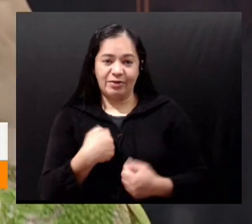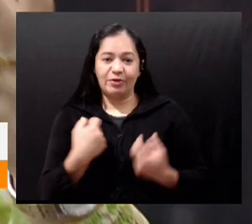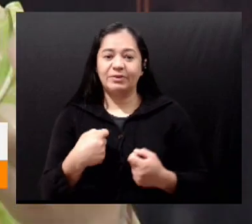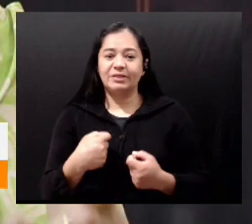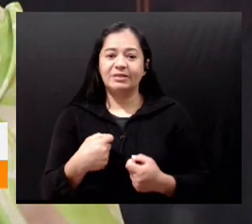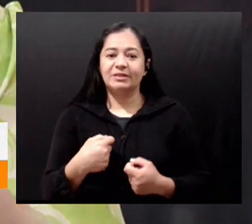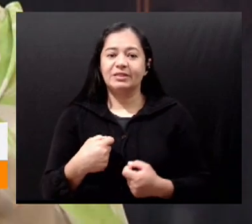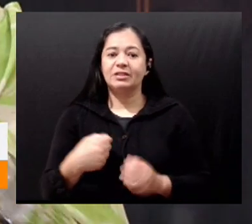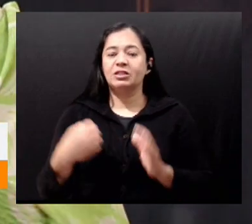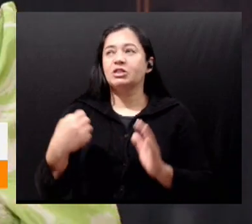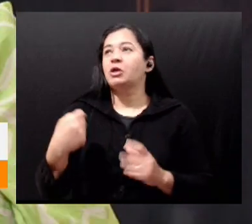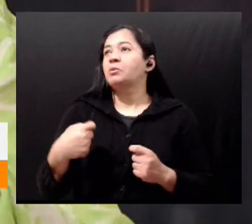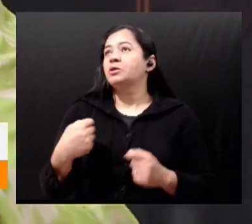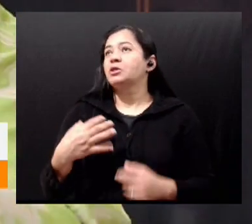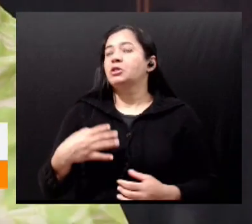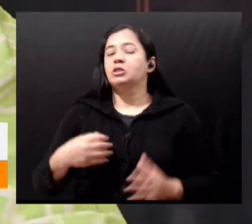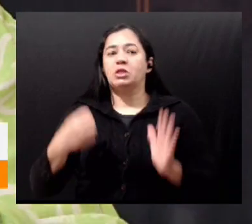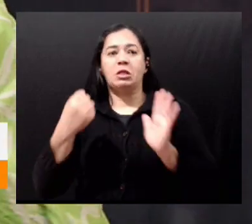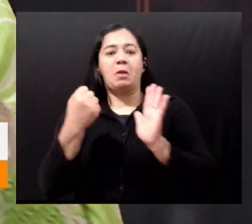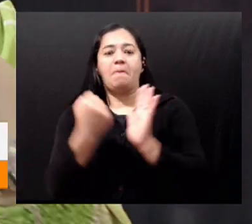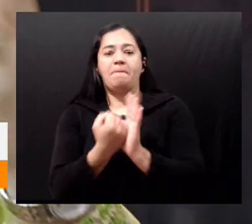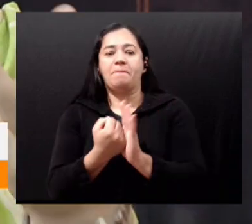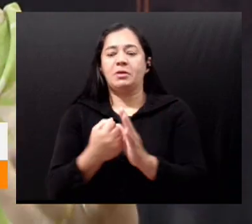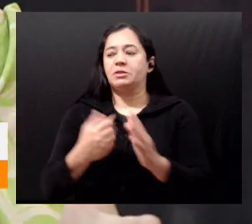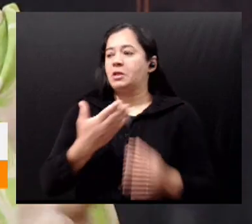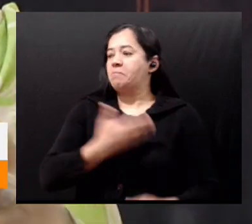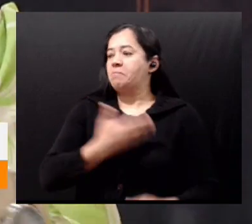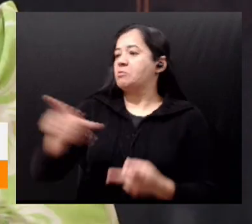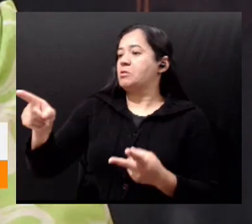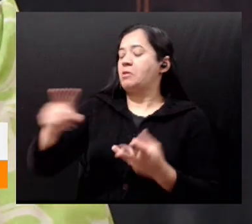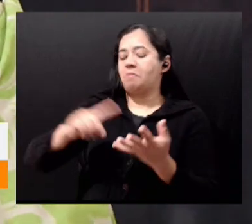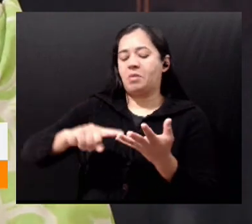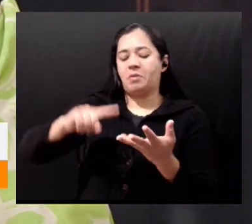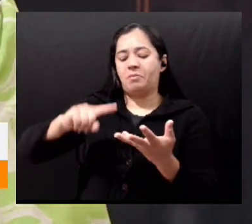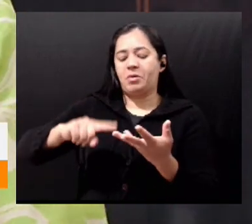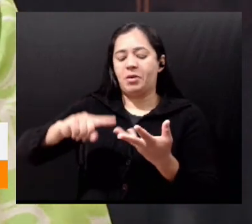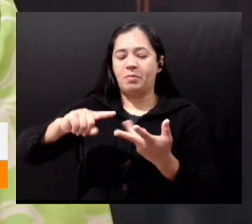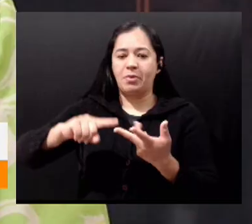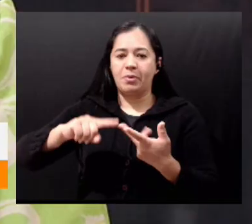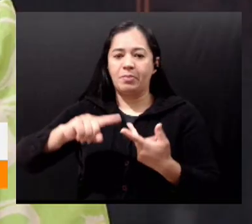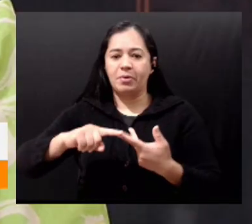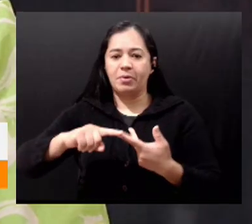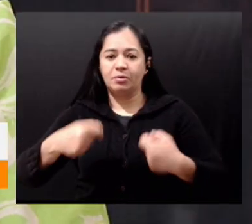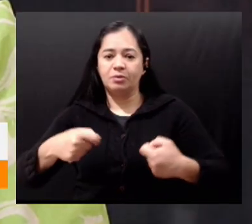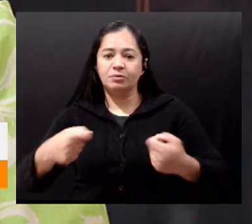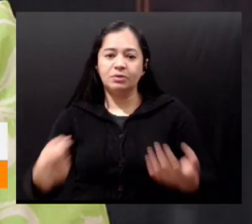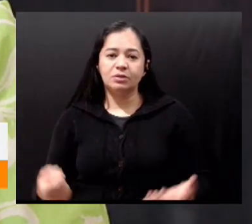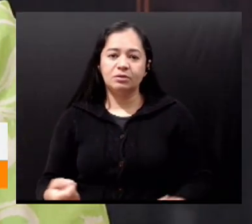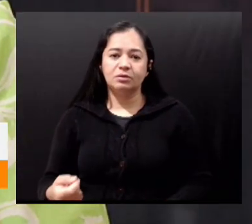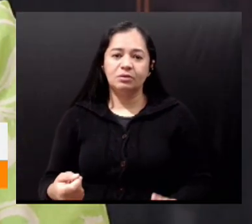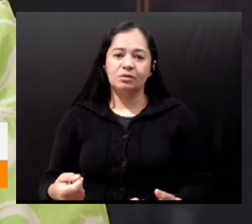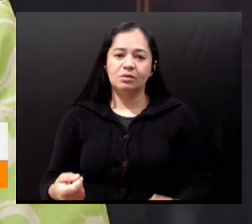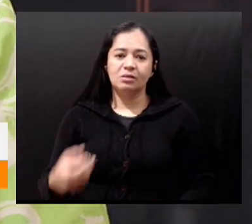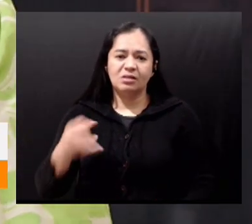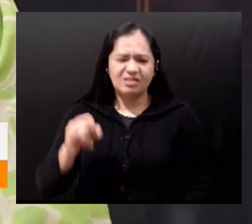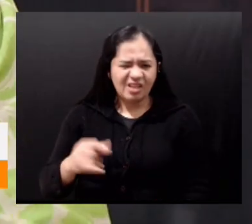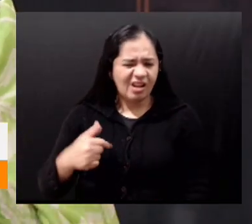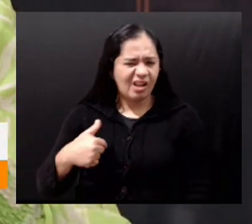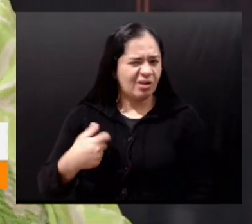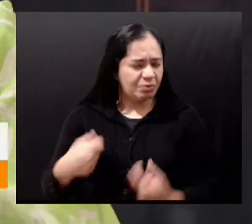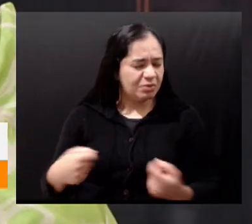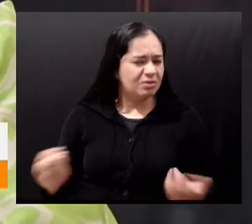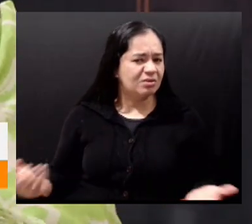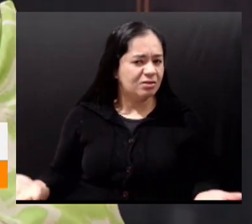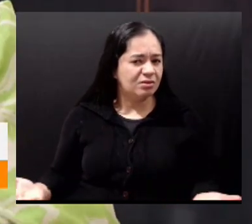preciso ter a amizade X, eu preciso isso, eu preciso aquilo. Será que eu preciso realmente? Quem